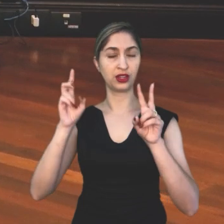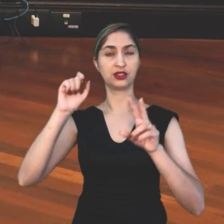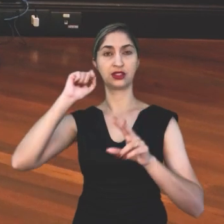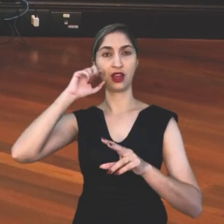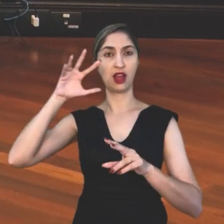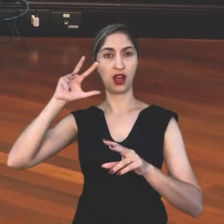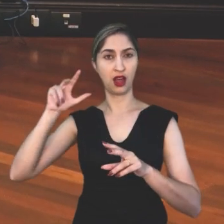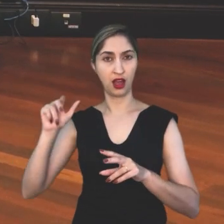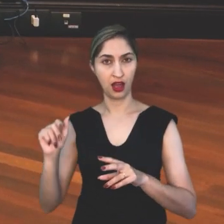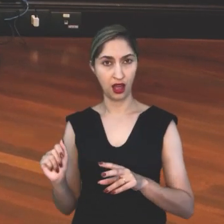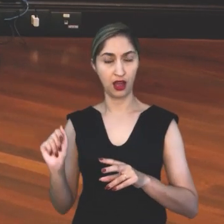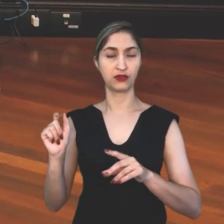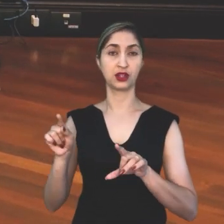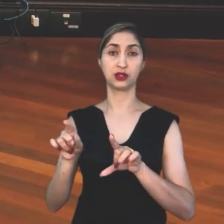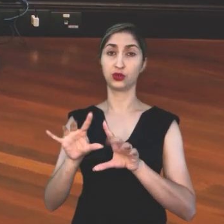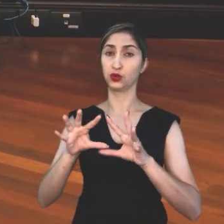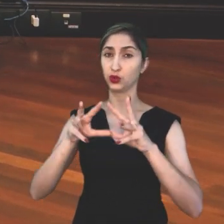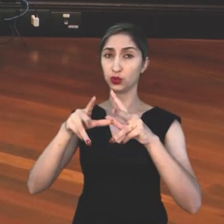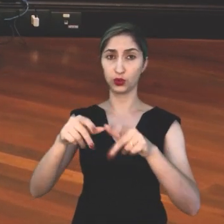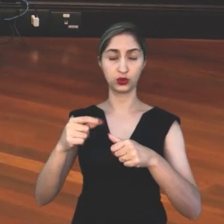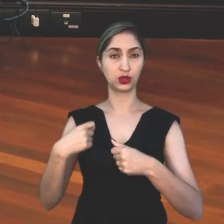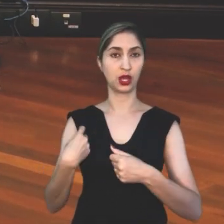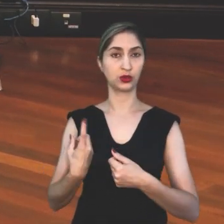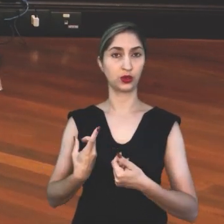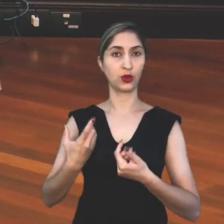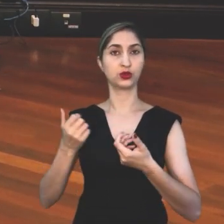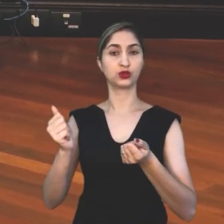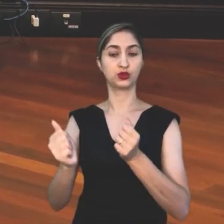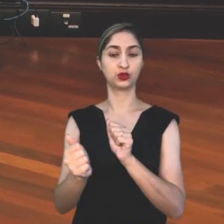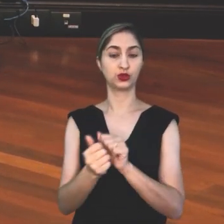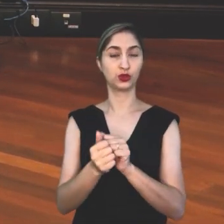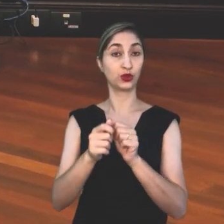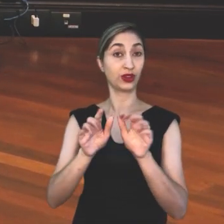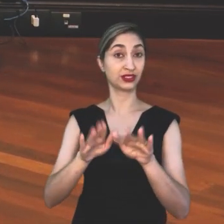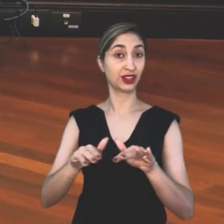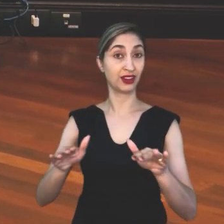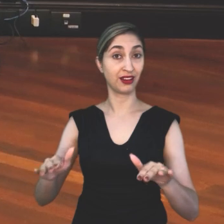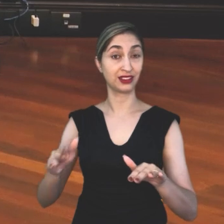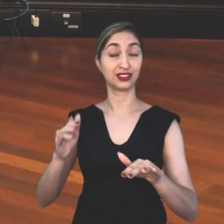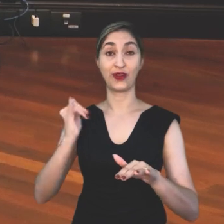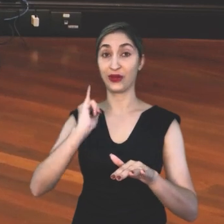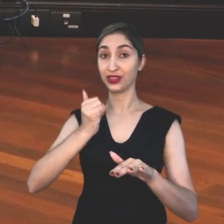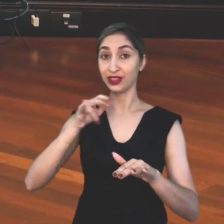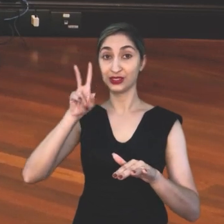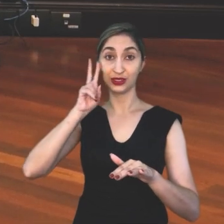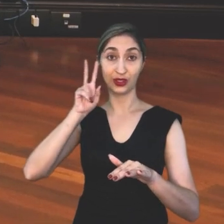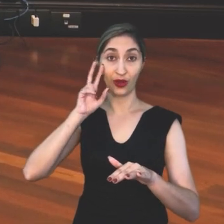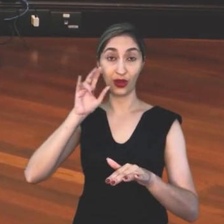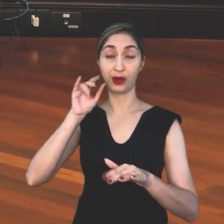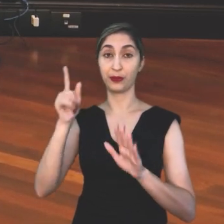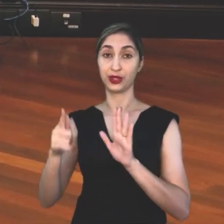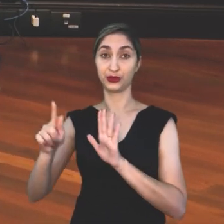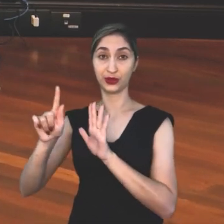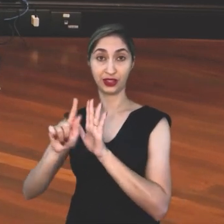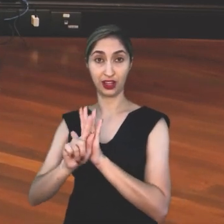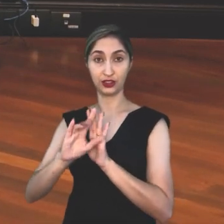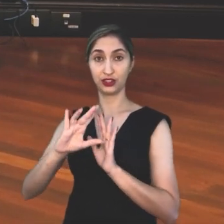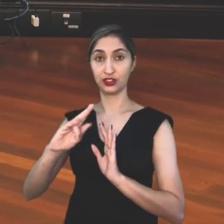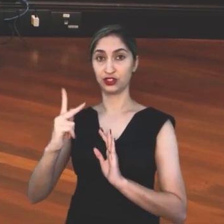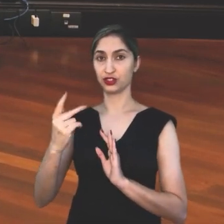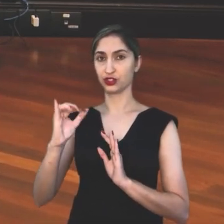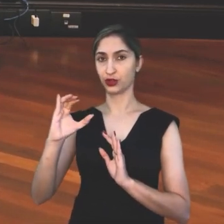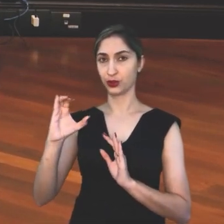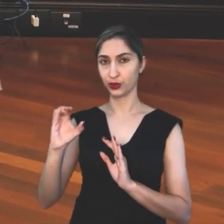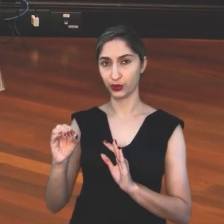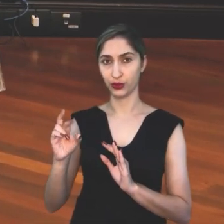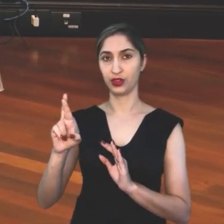os diversos povos de África, que é um continente muito vasto. Só que a gente vai valorizar isso contando para a criança numa forma de história, trazendo esse personagem